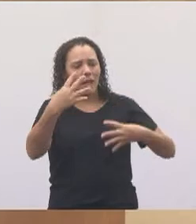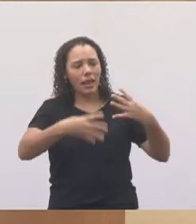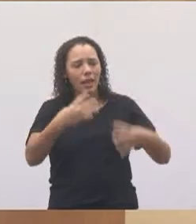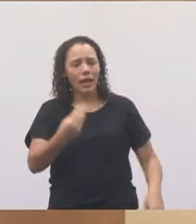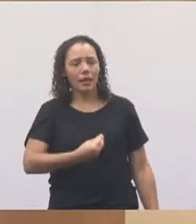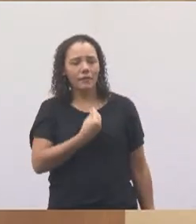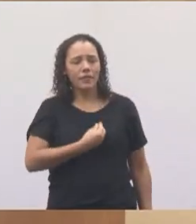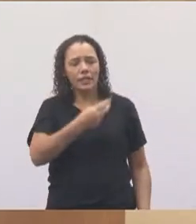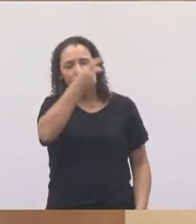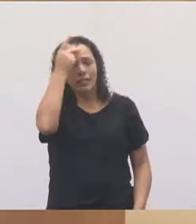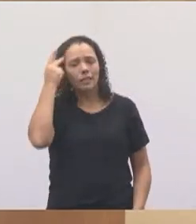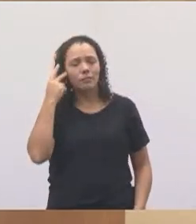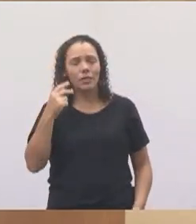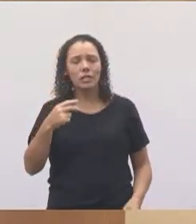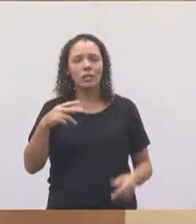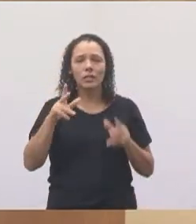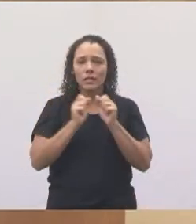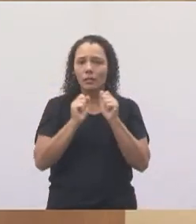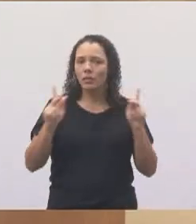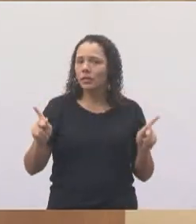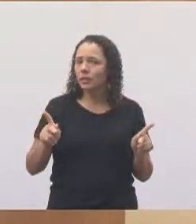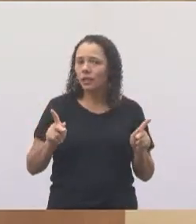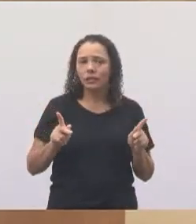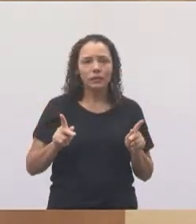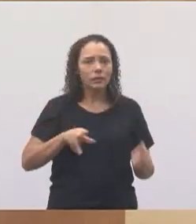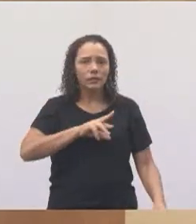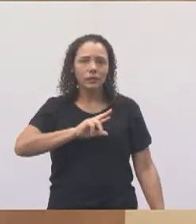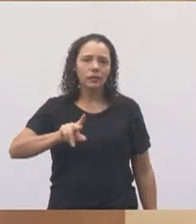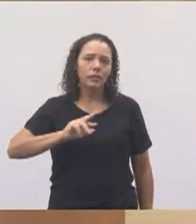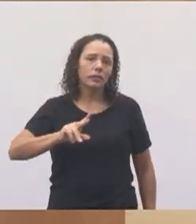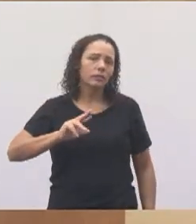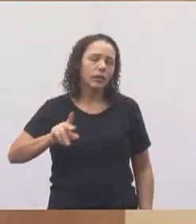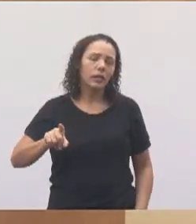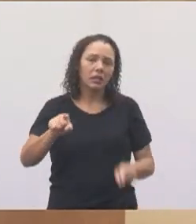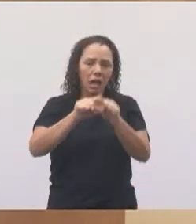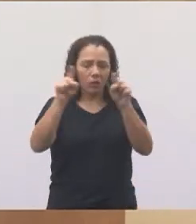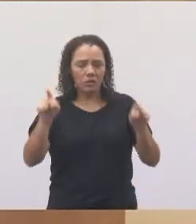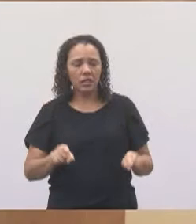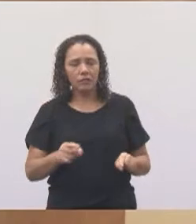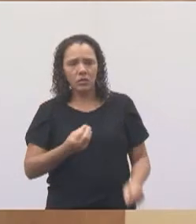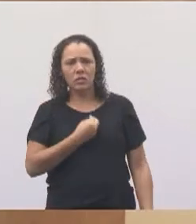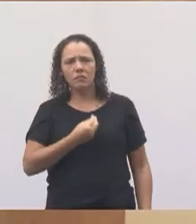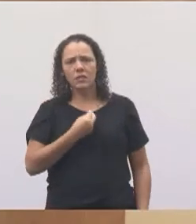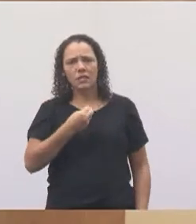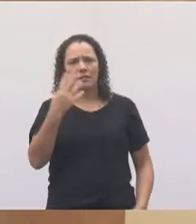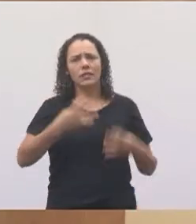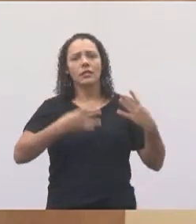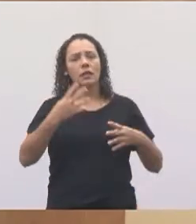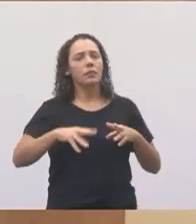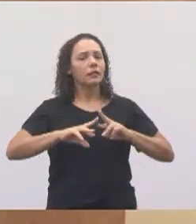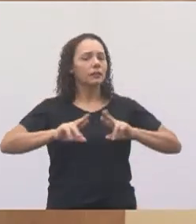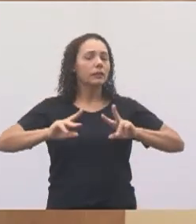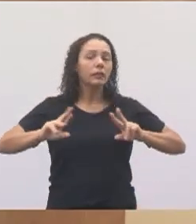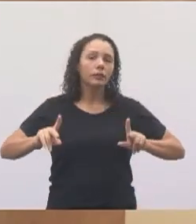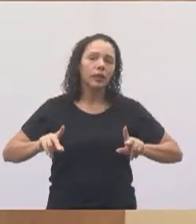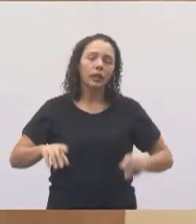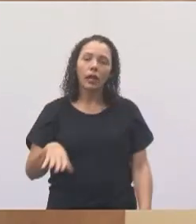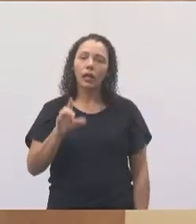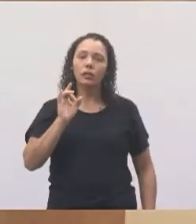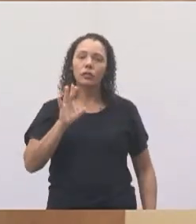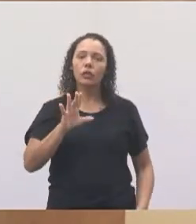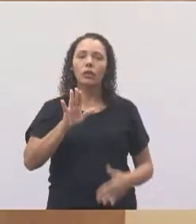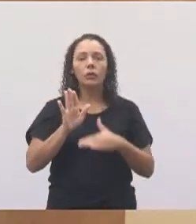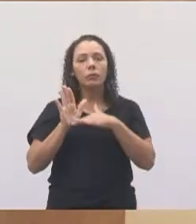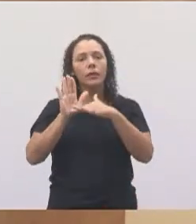aposentados de Jacareí e nem dos servidores públicos do nosso município. Isso aqui só vem para colaborar ainda